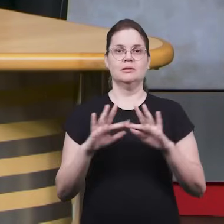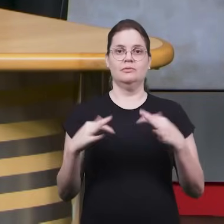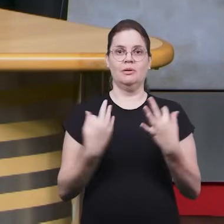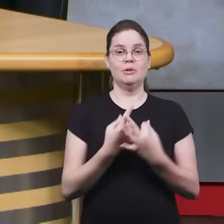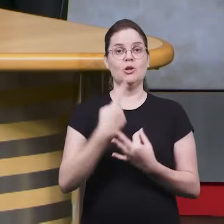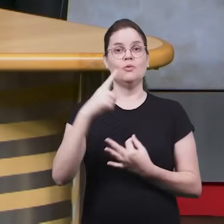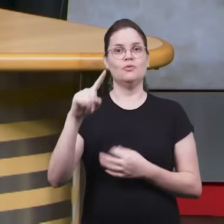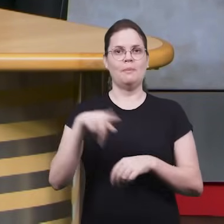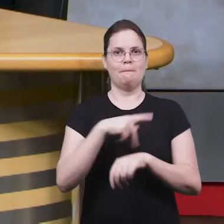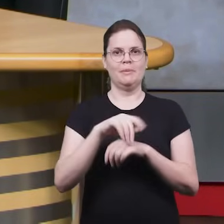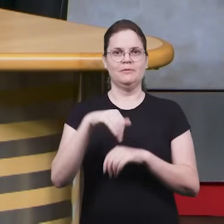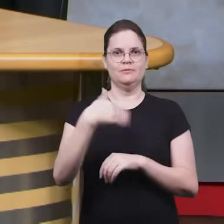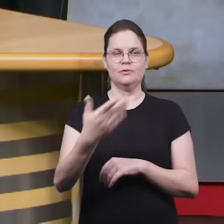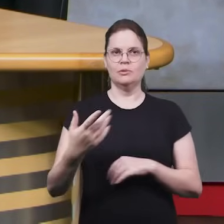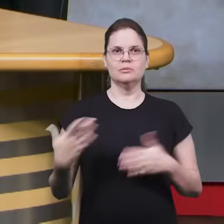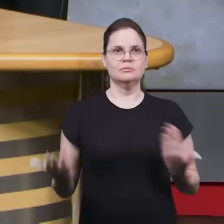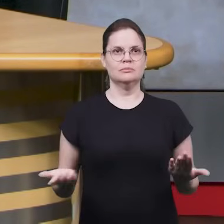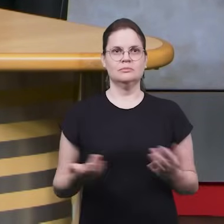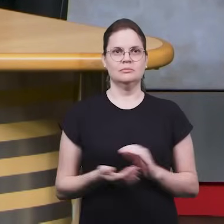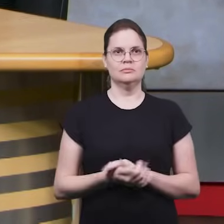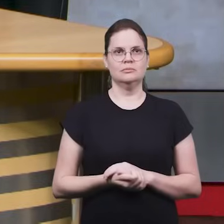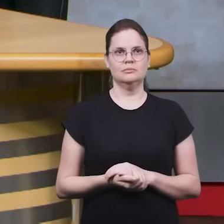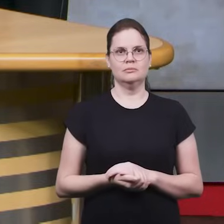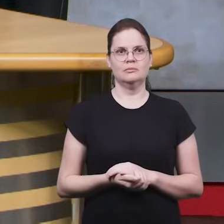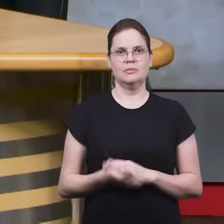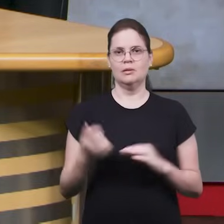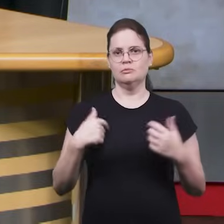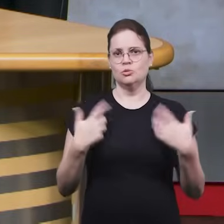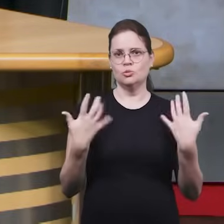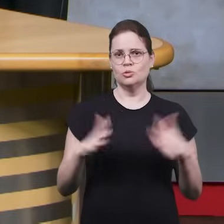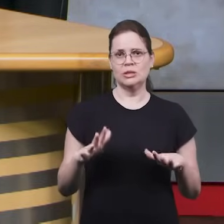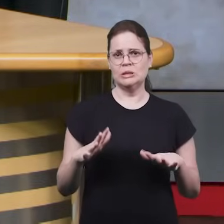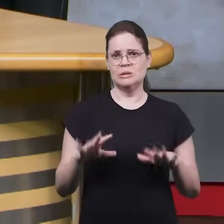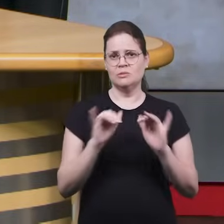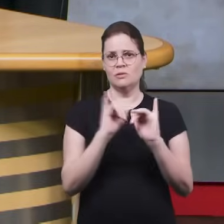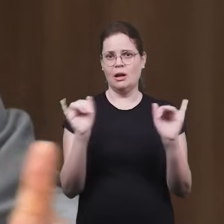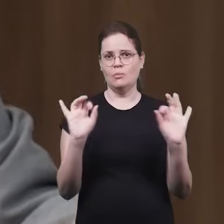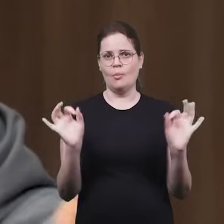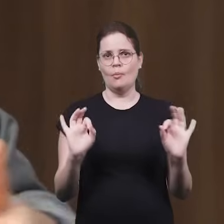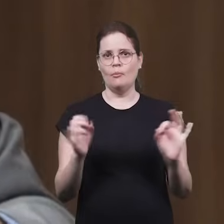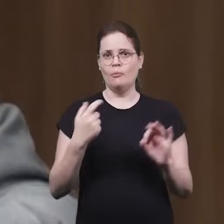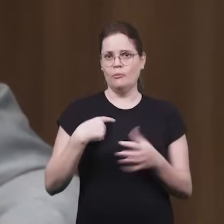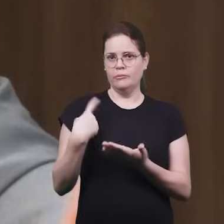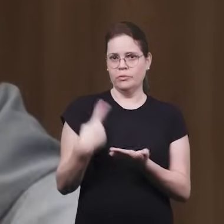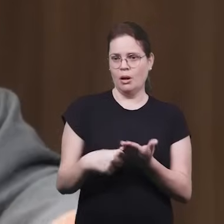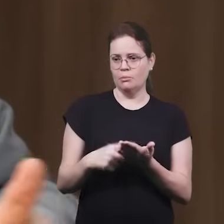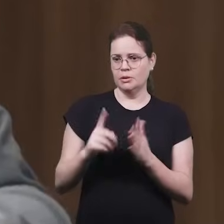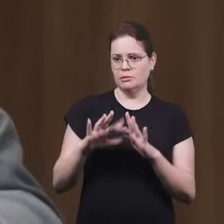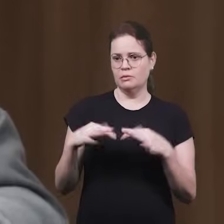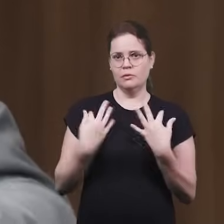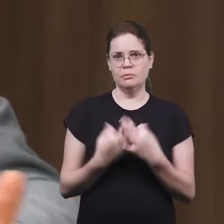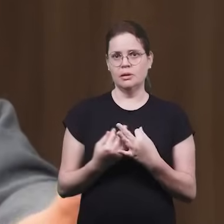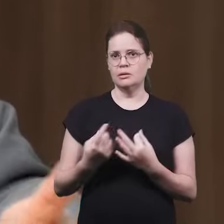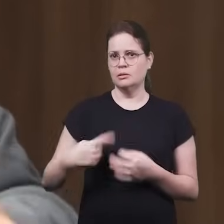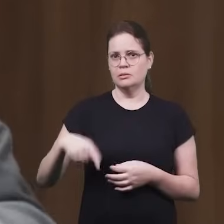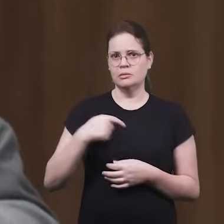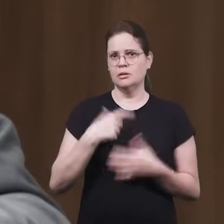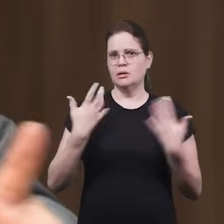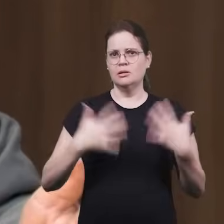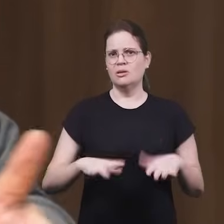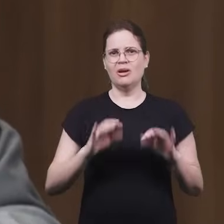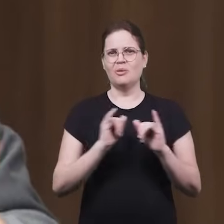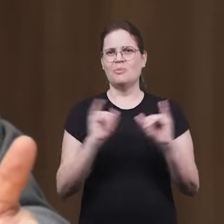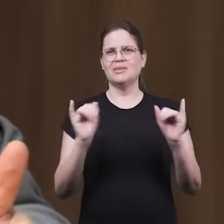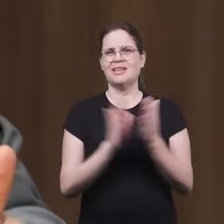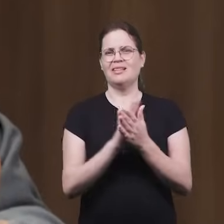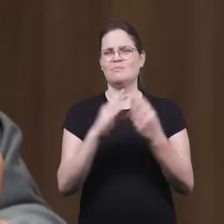exterior. E por uma questão de não querer expor isso, eu combinei com a minha família que nós não iríamos colocar nas redes sociais e